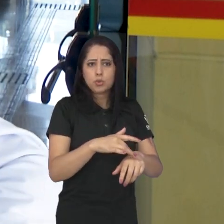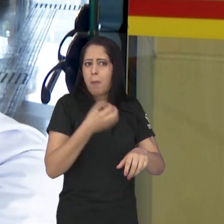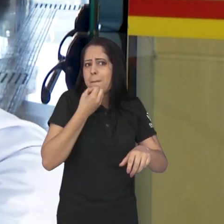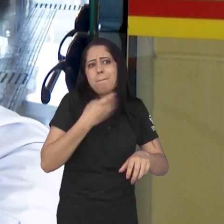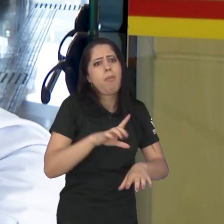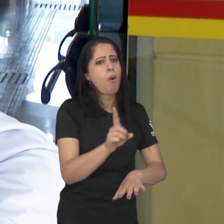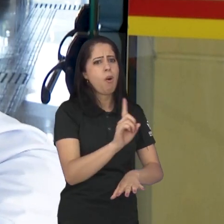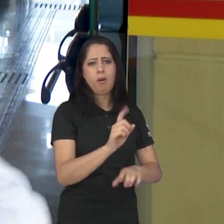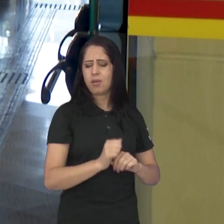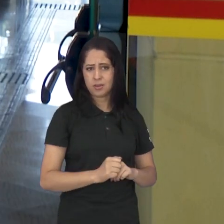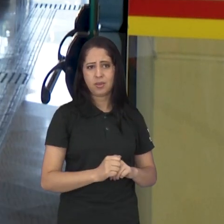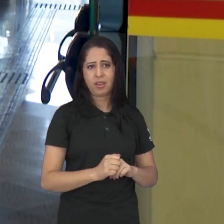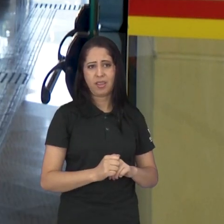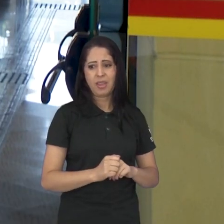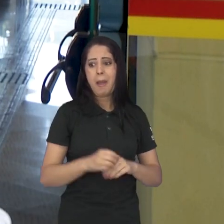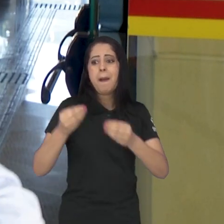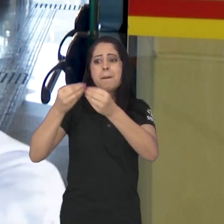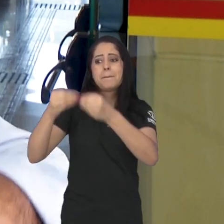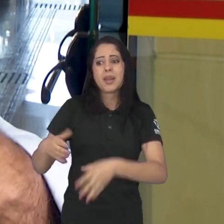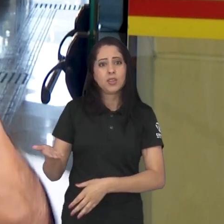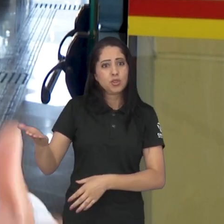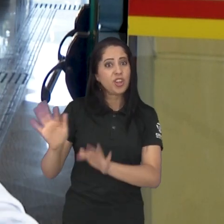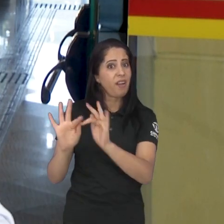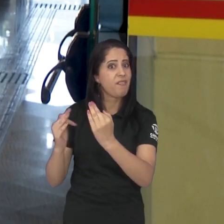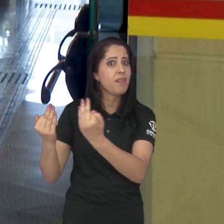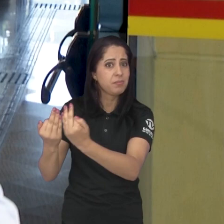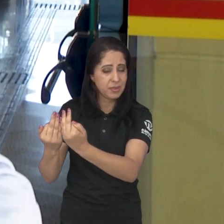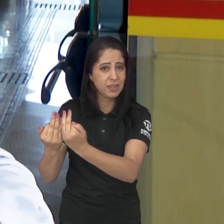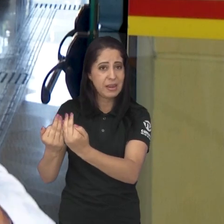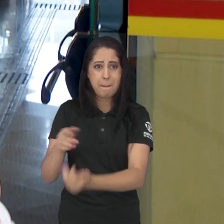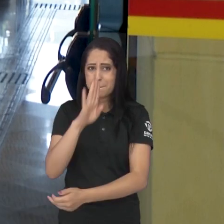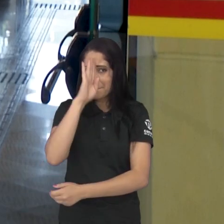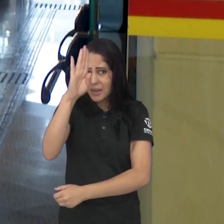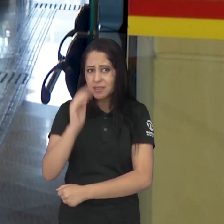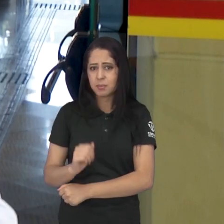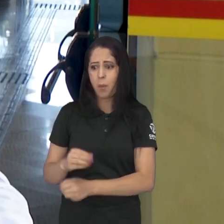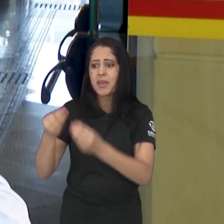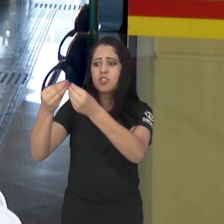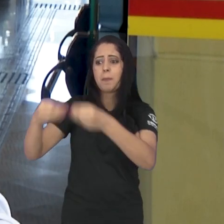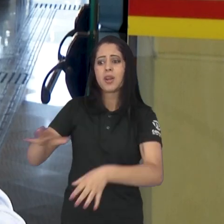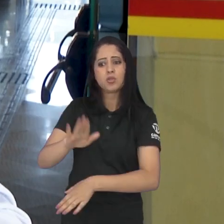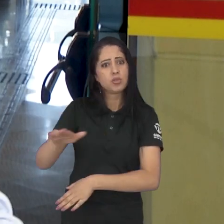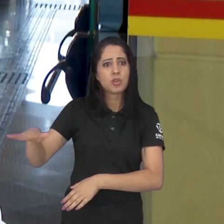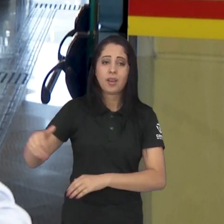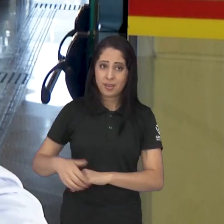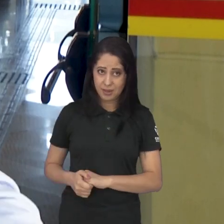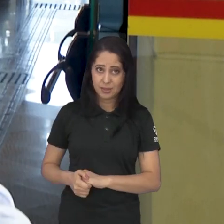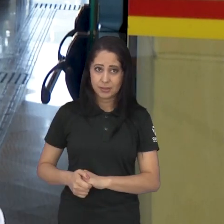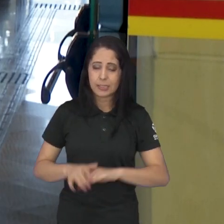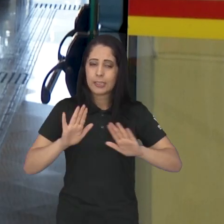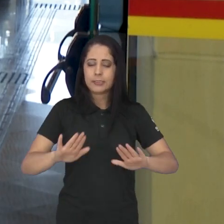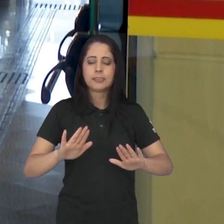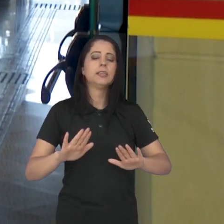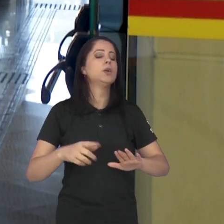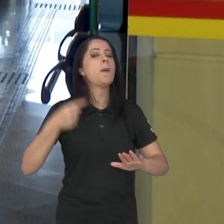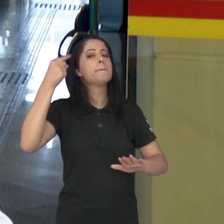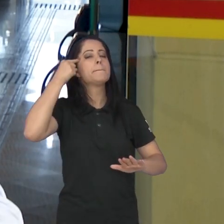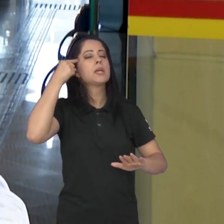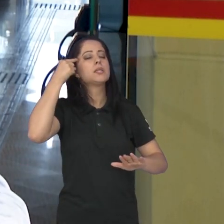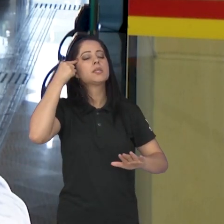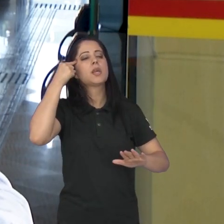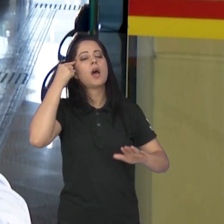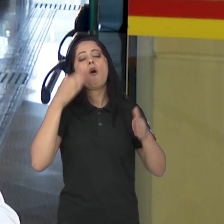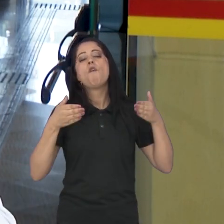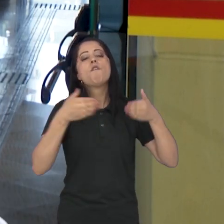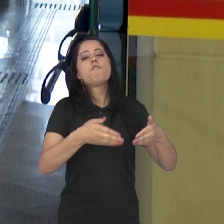isso não é bom para a sociedade, não é bom para a vida, não é bom para as famílias e principalmente para as crianças. Então nós